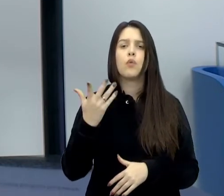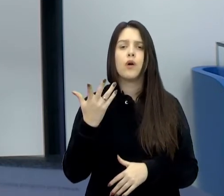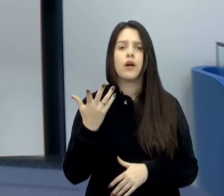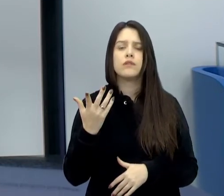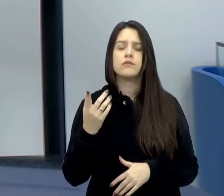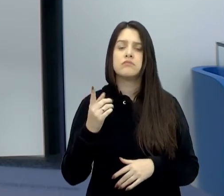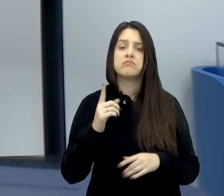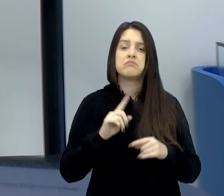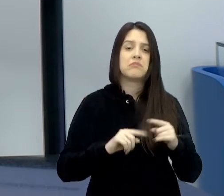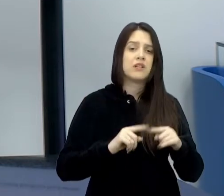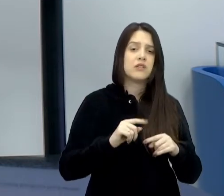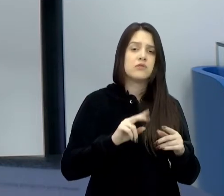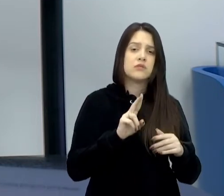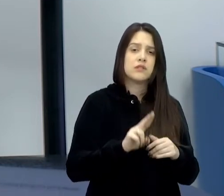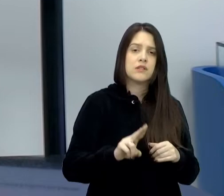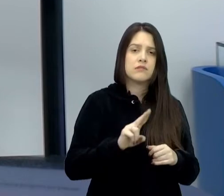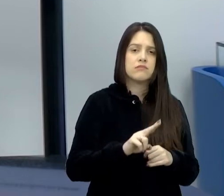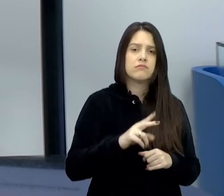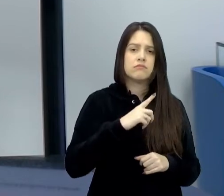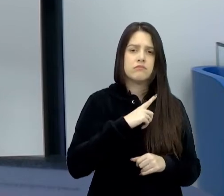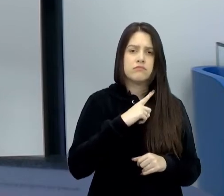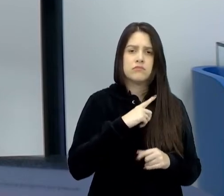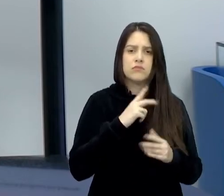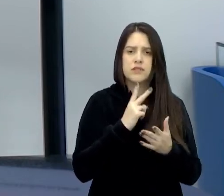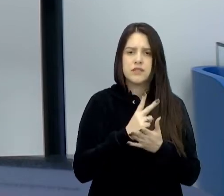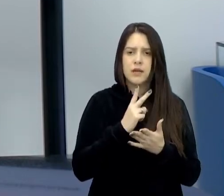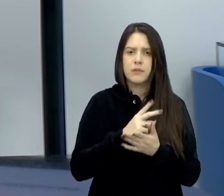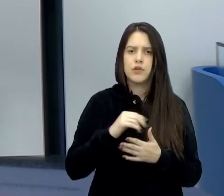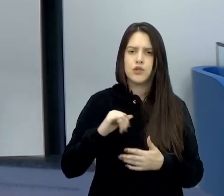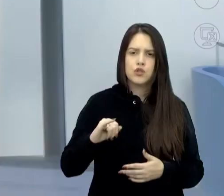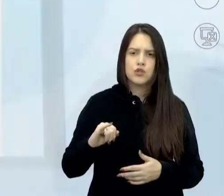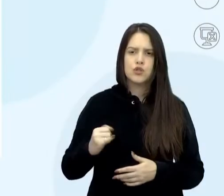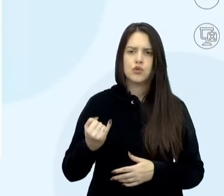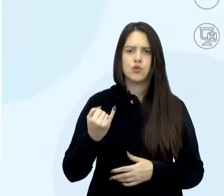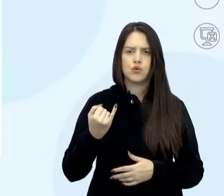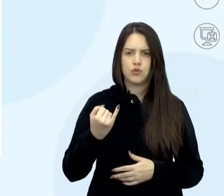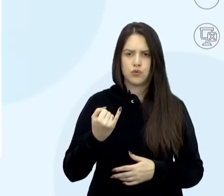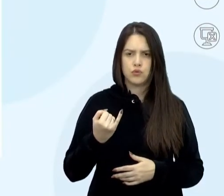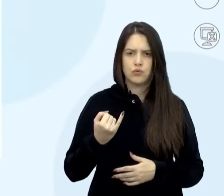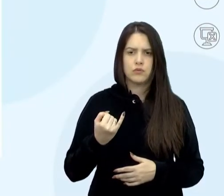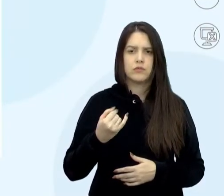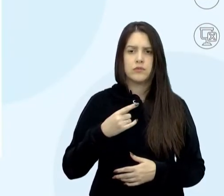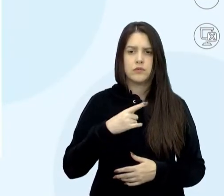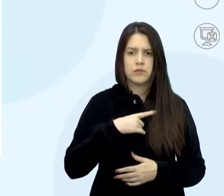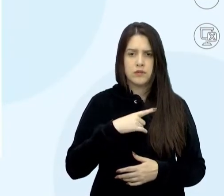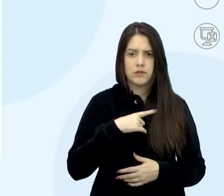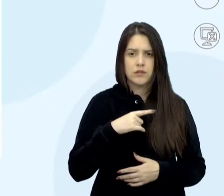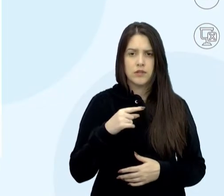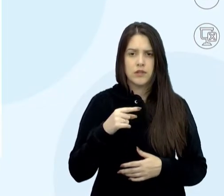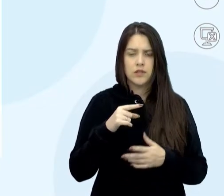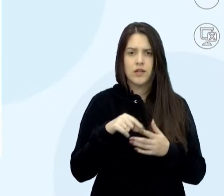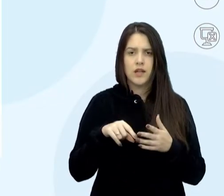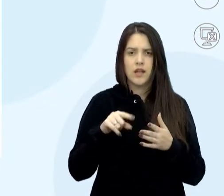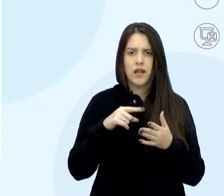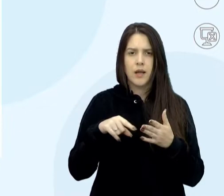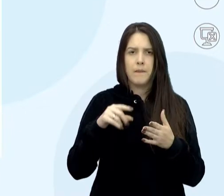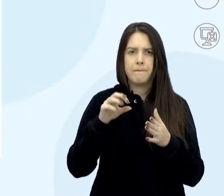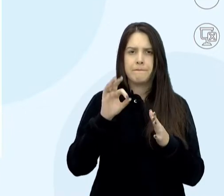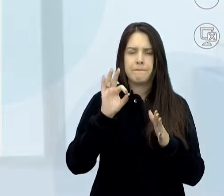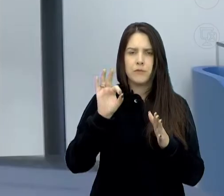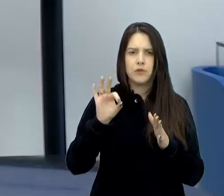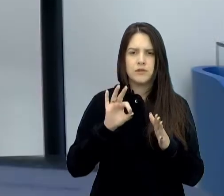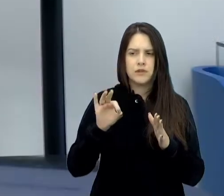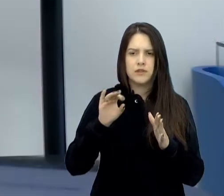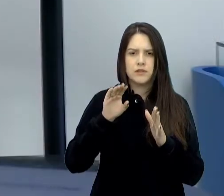atrasada e aí tem sempre os juros. Neste caso aqui é centavos, 1,25, mas se você for contar aí boleto